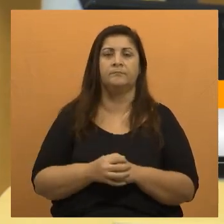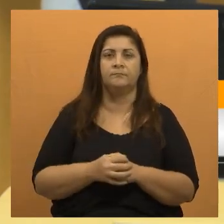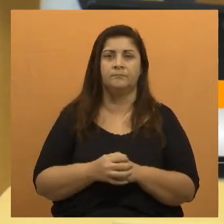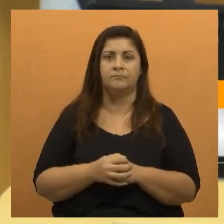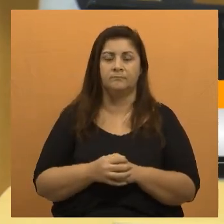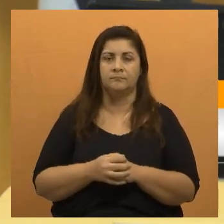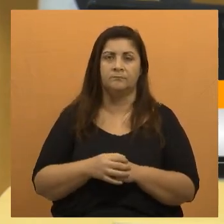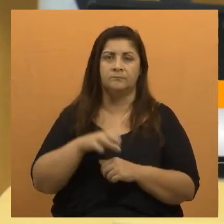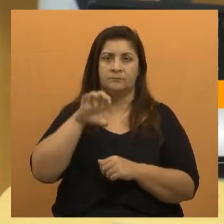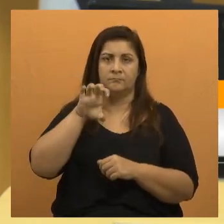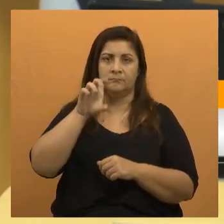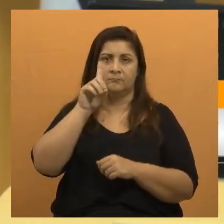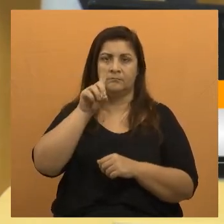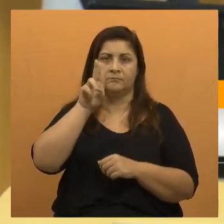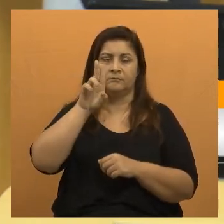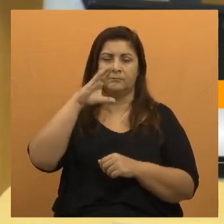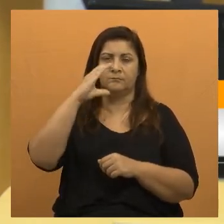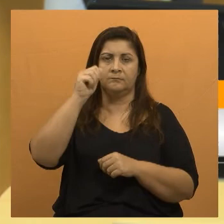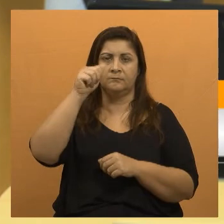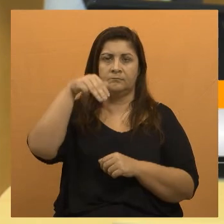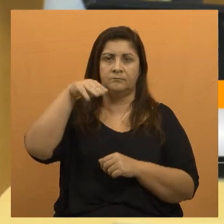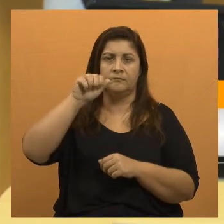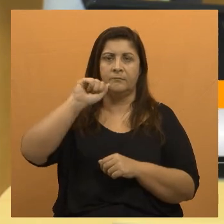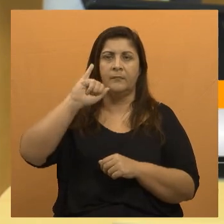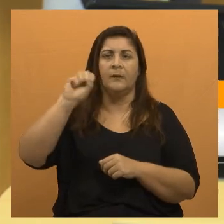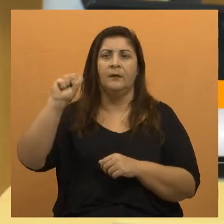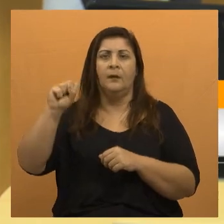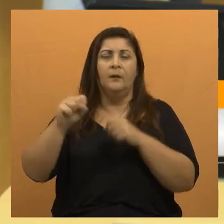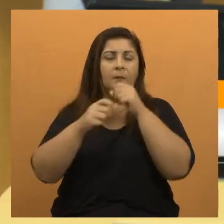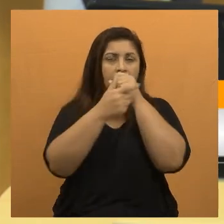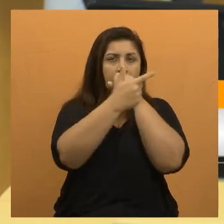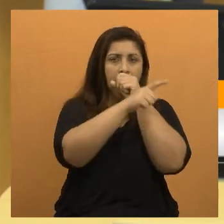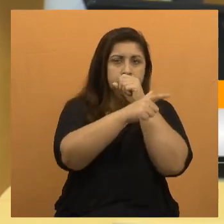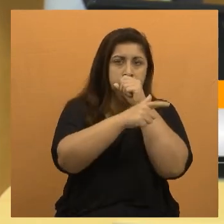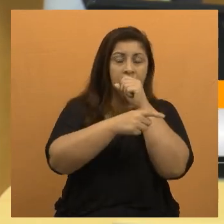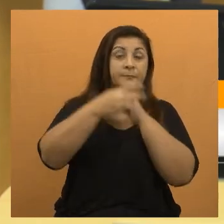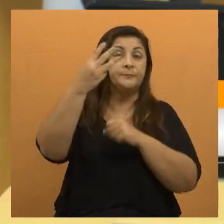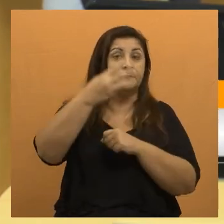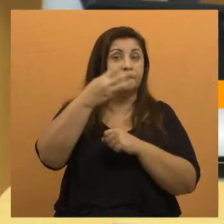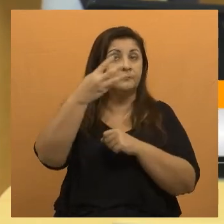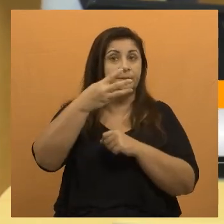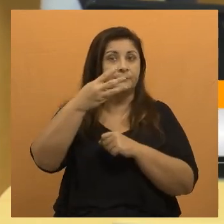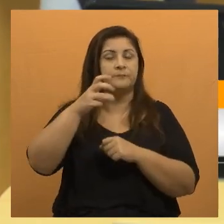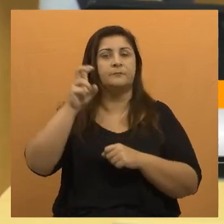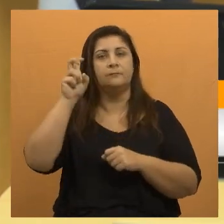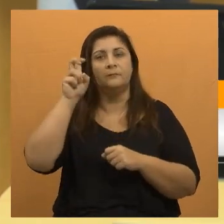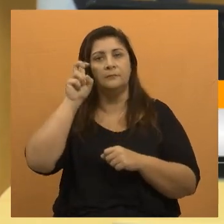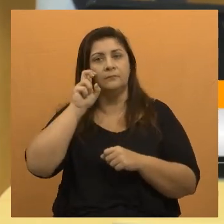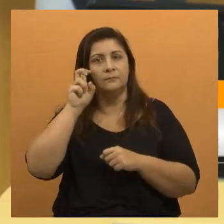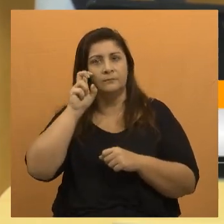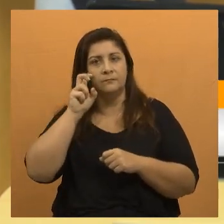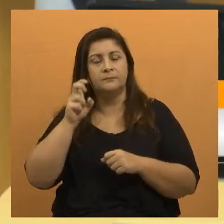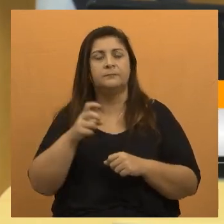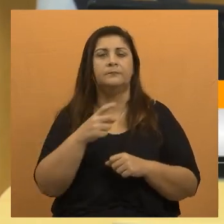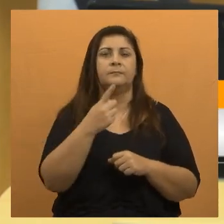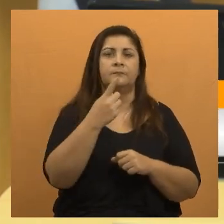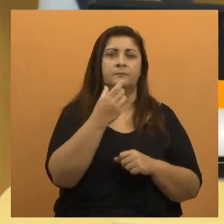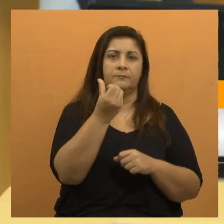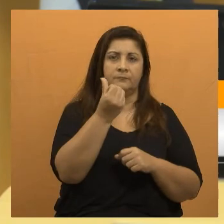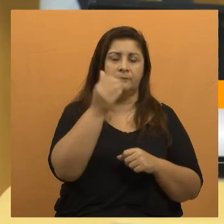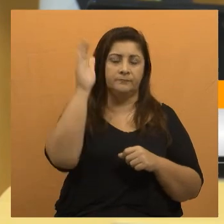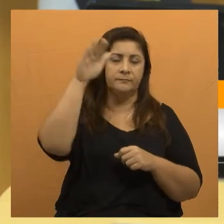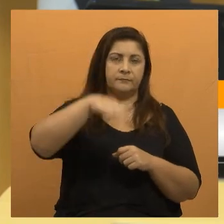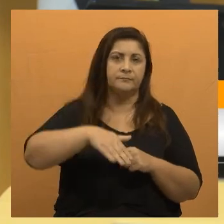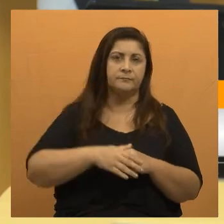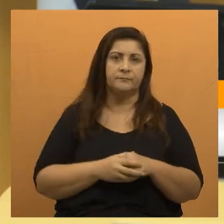Esperança. O CONSEG Centro acontece toda terceira quinta-feira do mês, às 18h30, na Câmara Municipal,